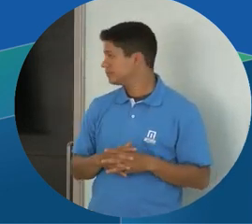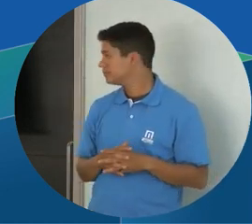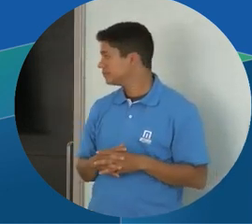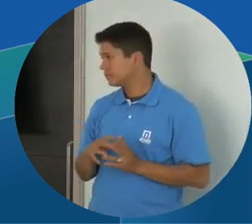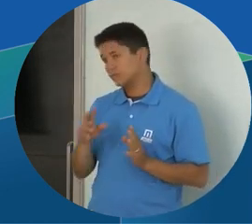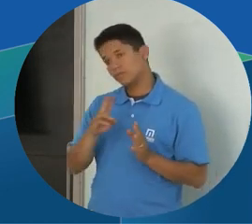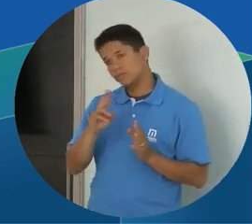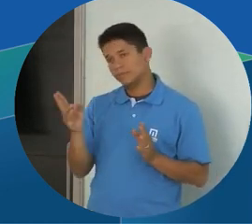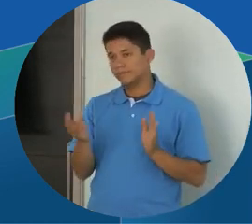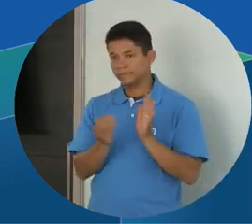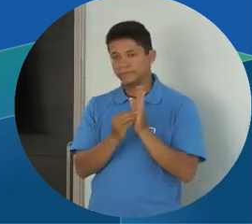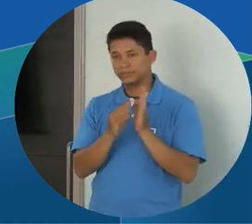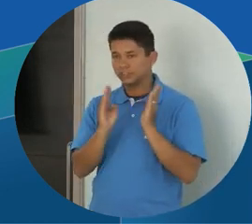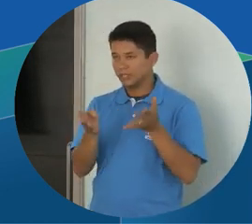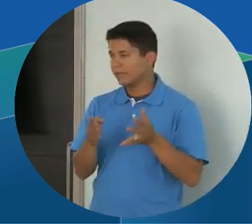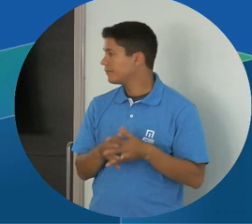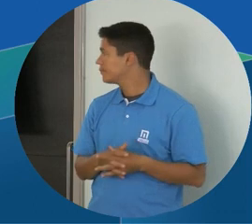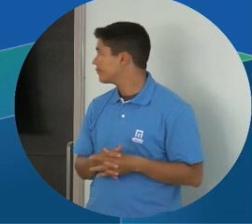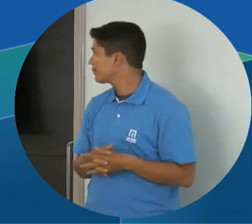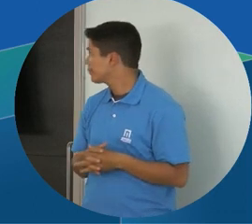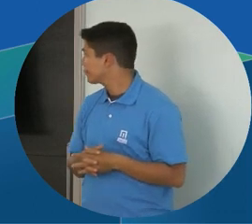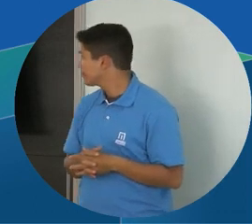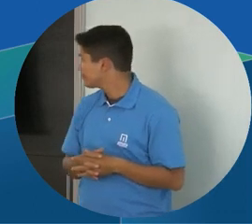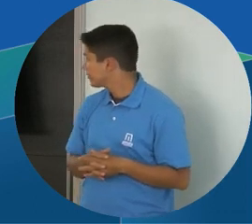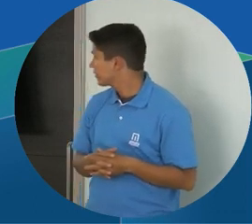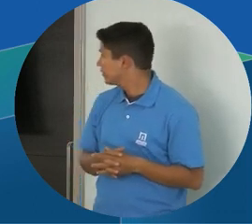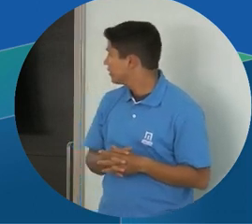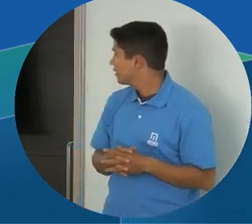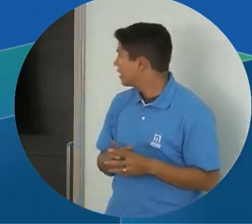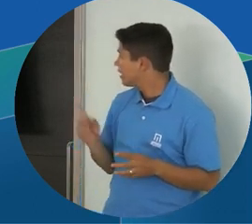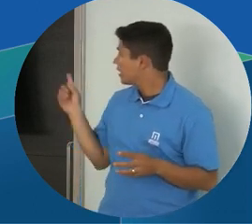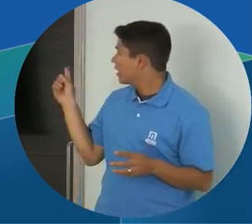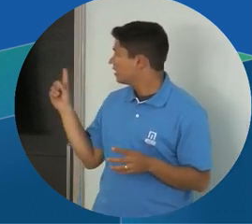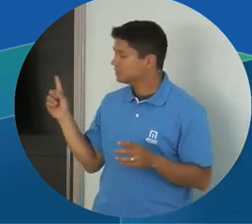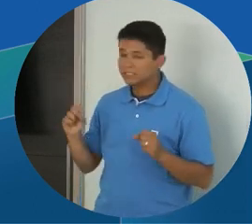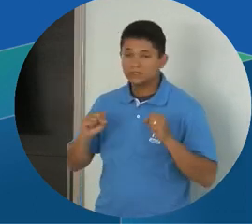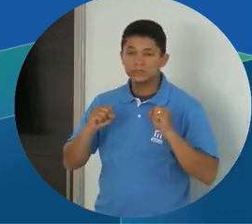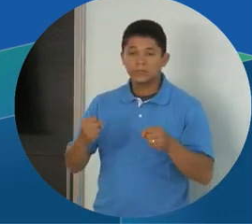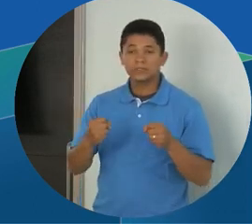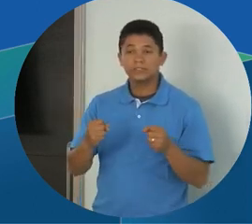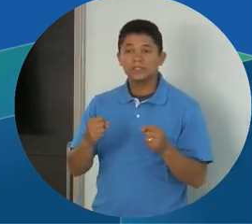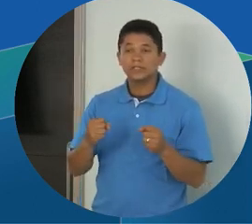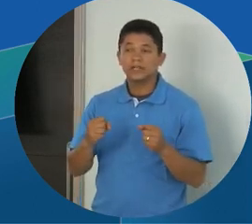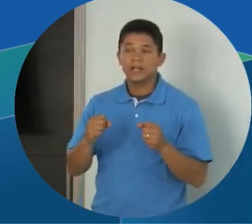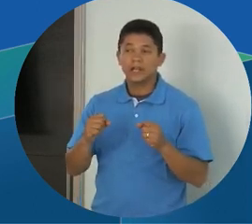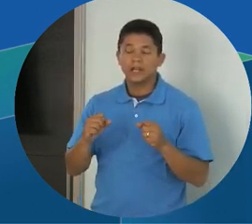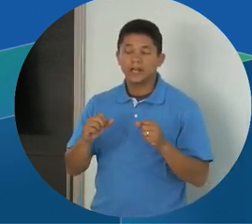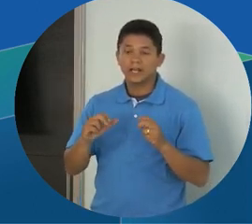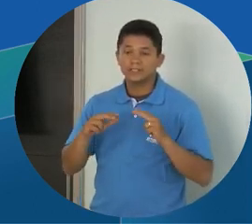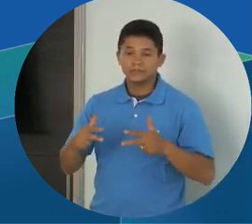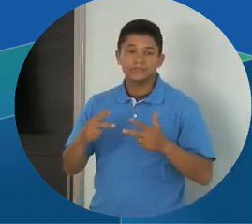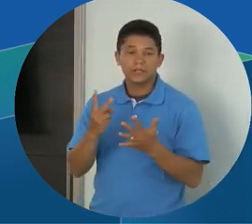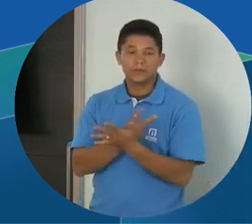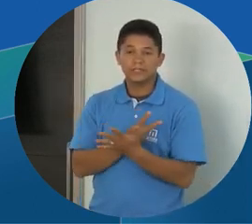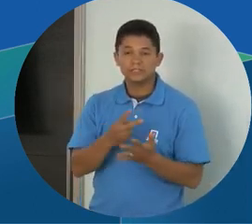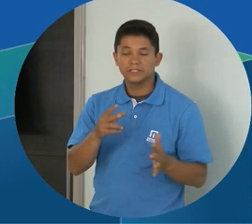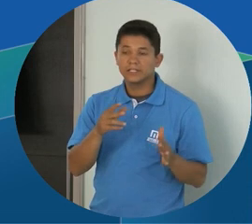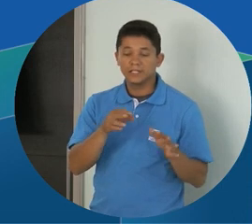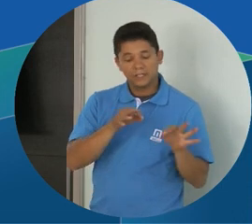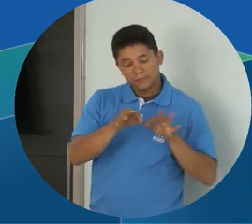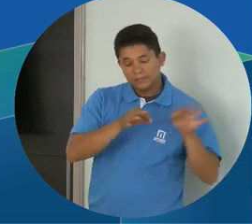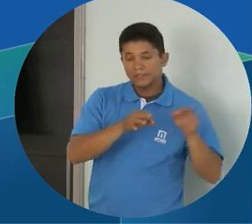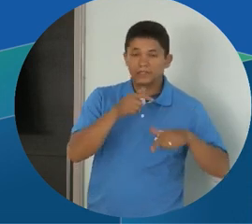diz. Então, a gente tem essas ações que ocorrem durante a operação normal da estrutura, em